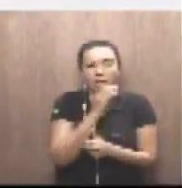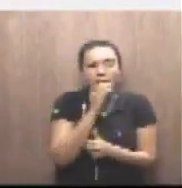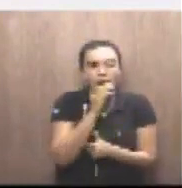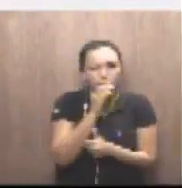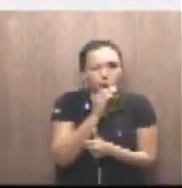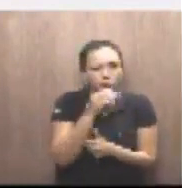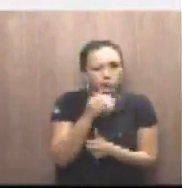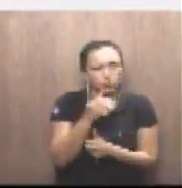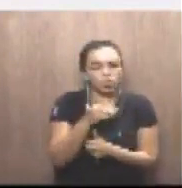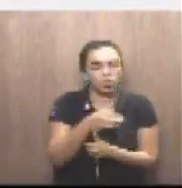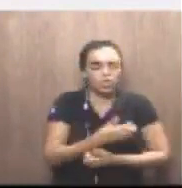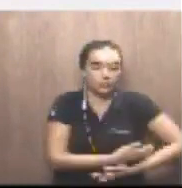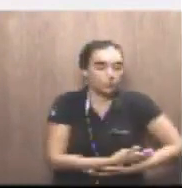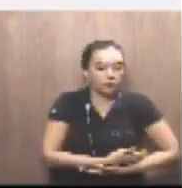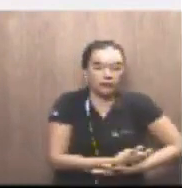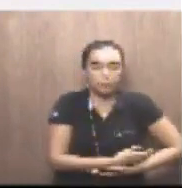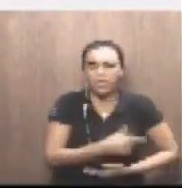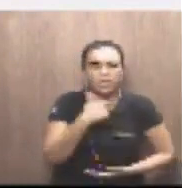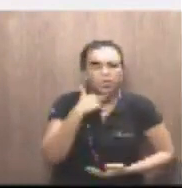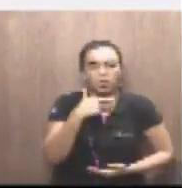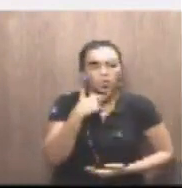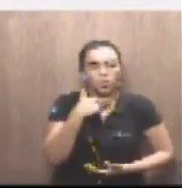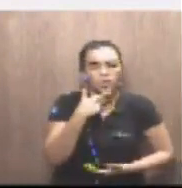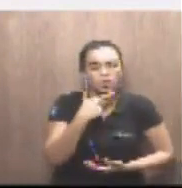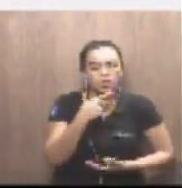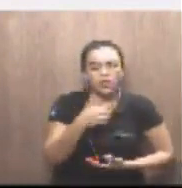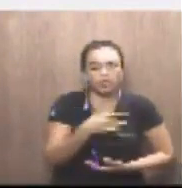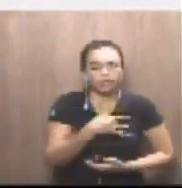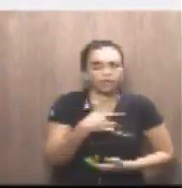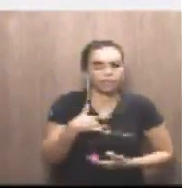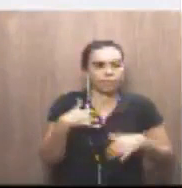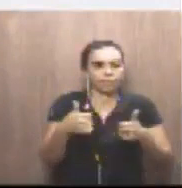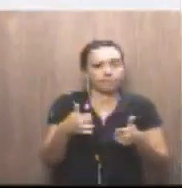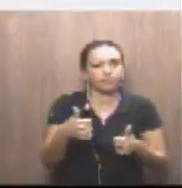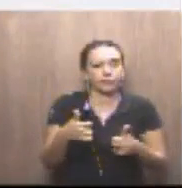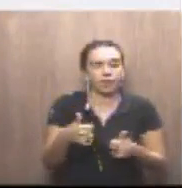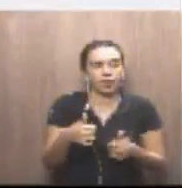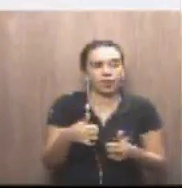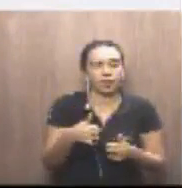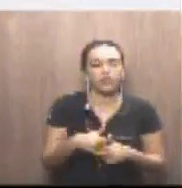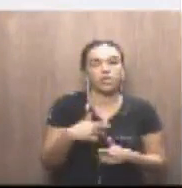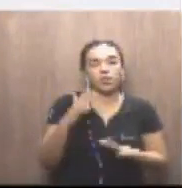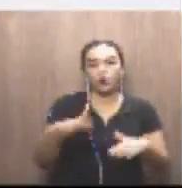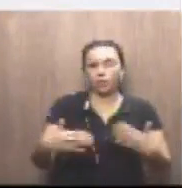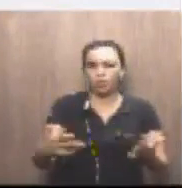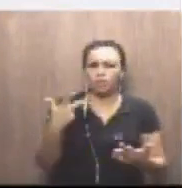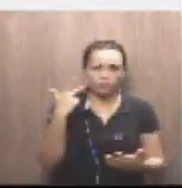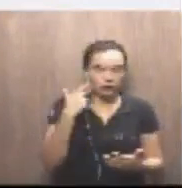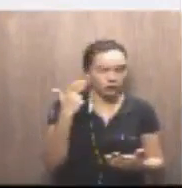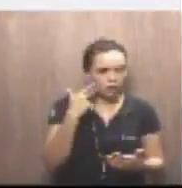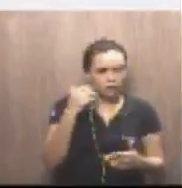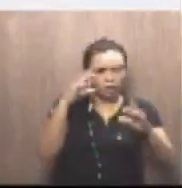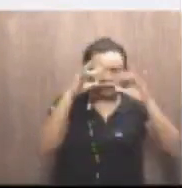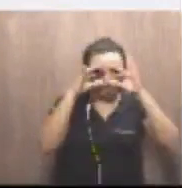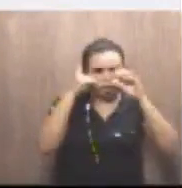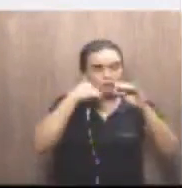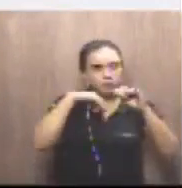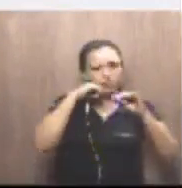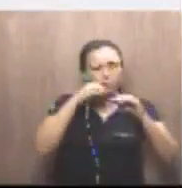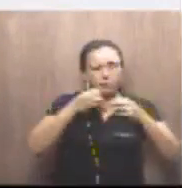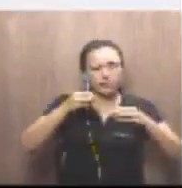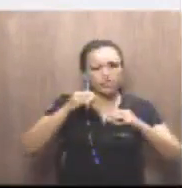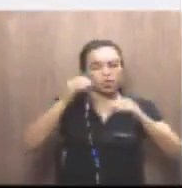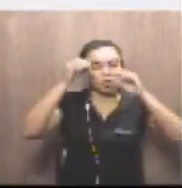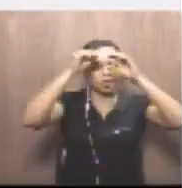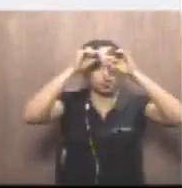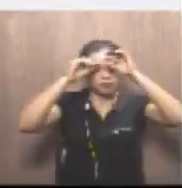impedindo que o bebê se recupere da pressão sofrida pelo útero. Em condições normais, o cérebro da mãe libera a